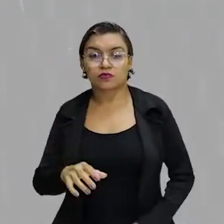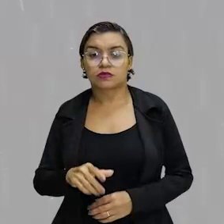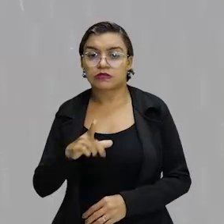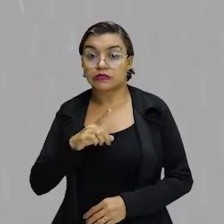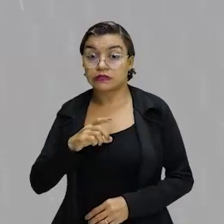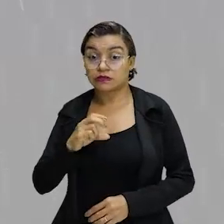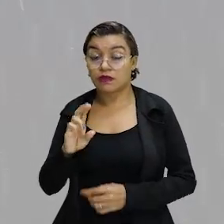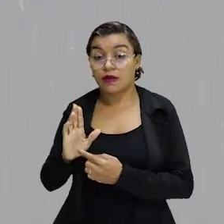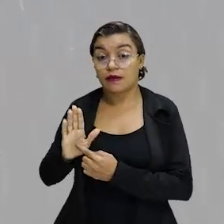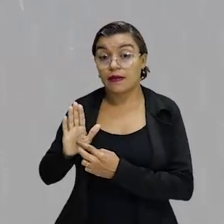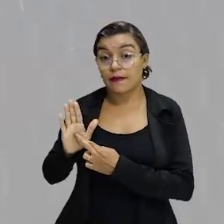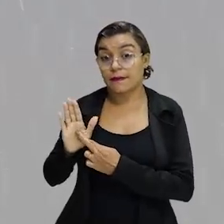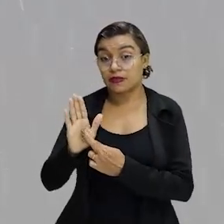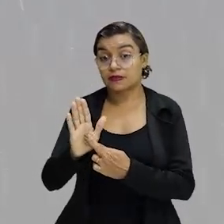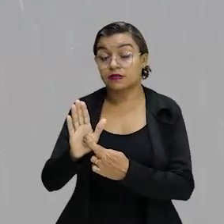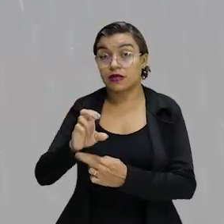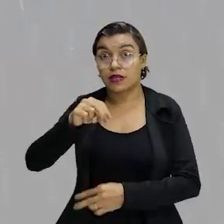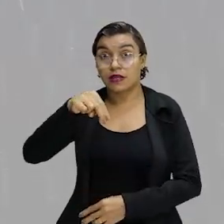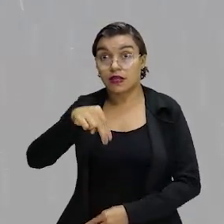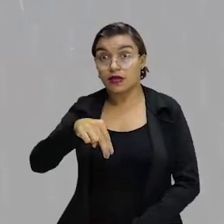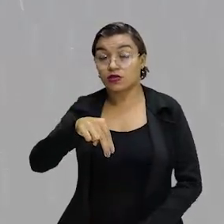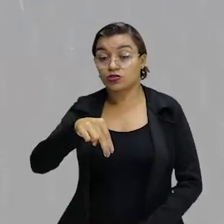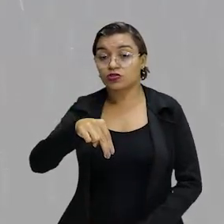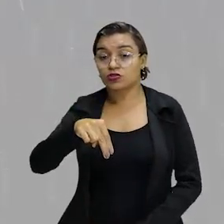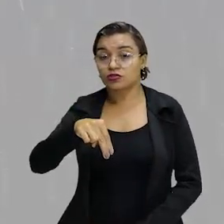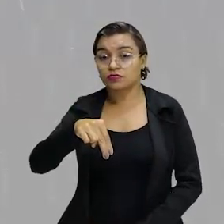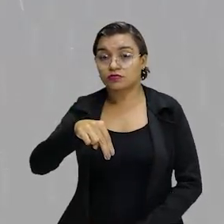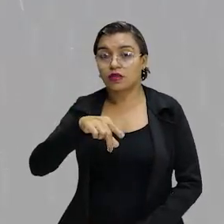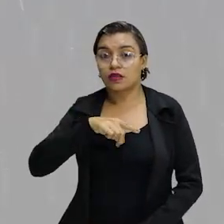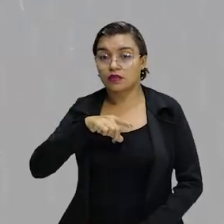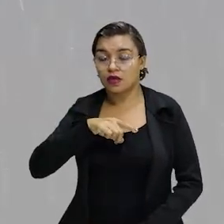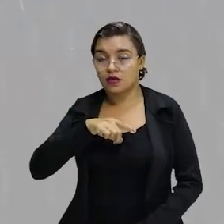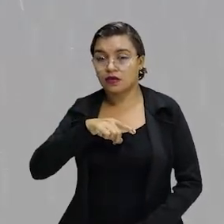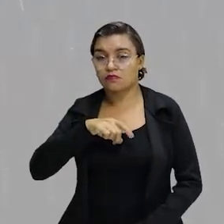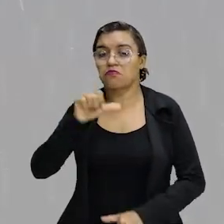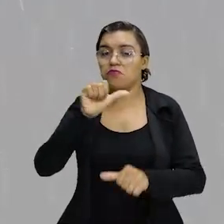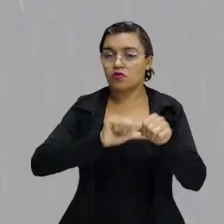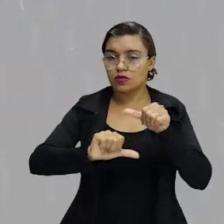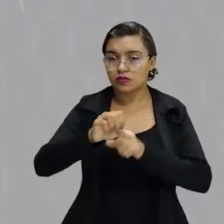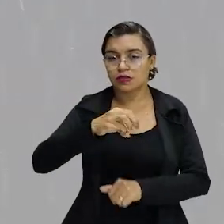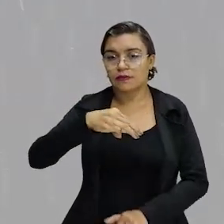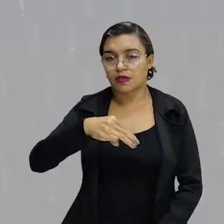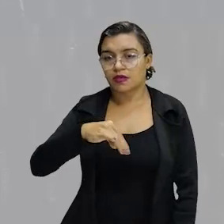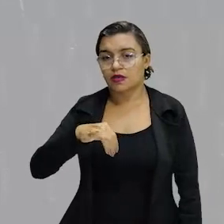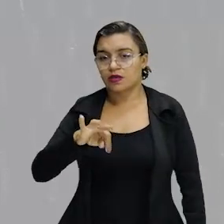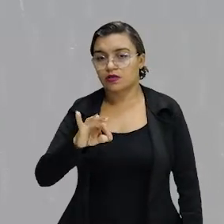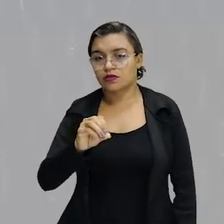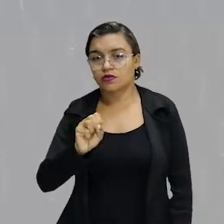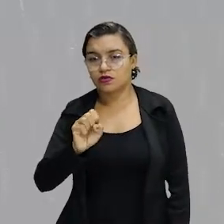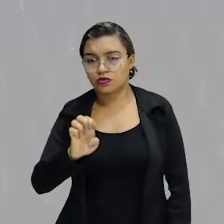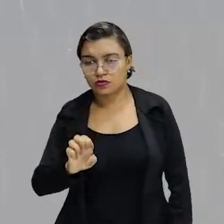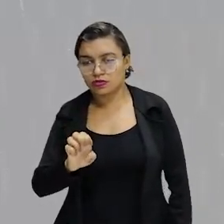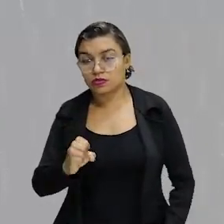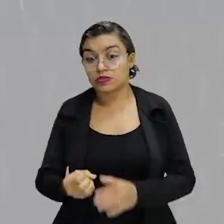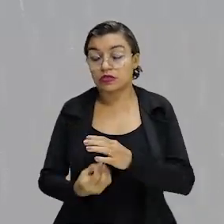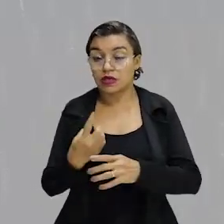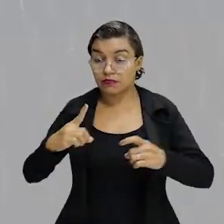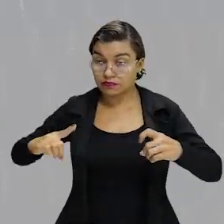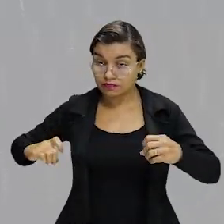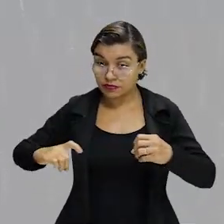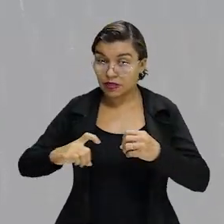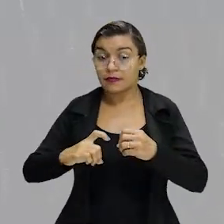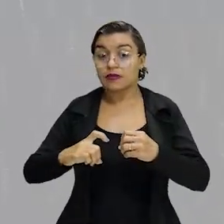N. Então, ele aqui, ó, ele vai sofrer mitose para produzir gametas. Ele vai gerar gametas, que